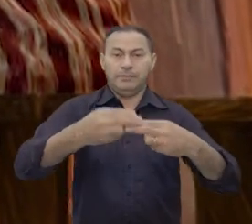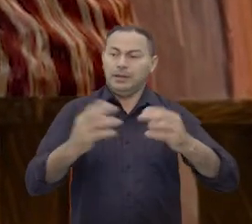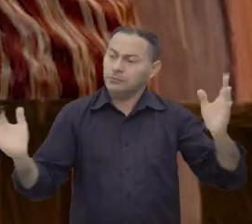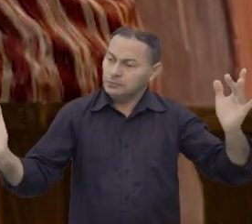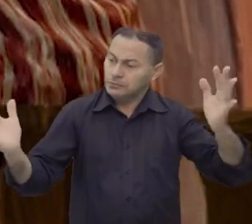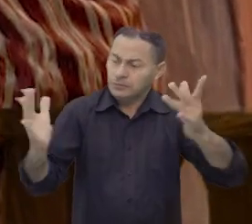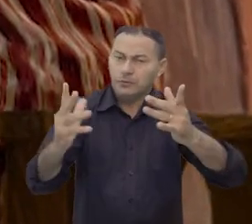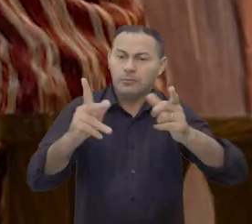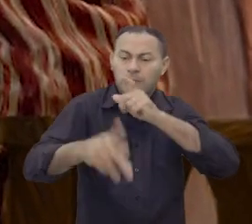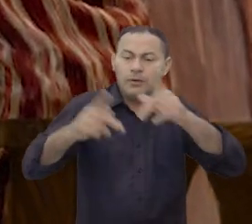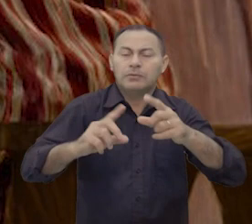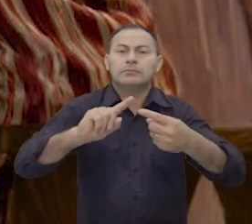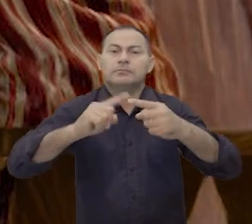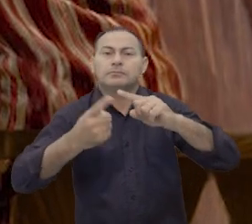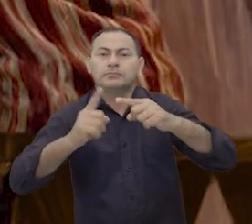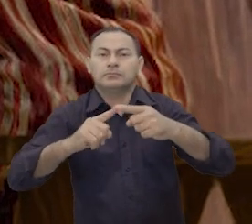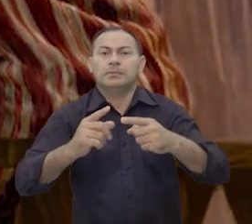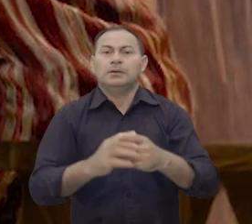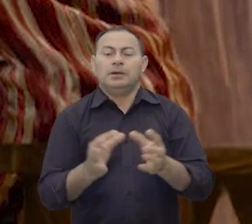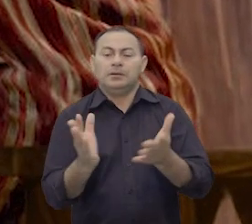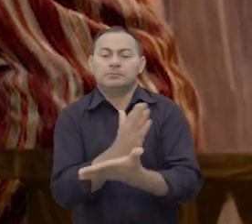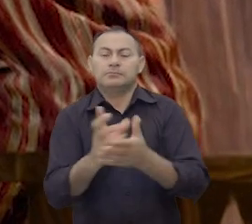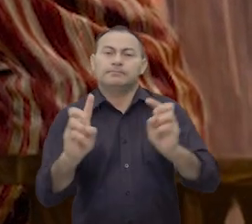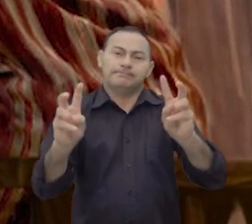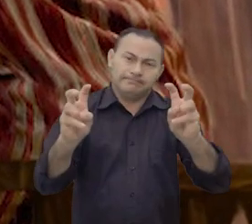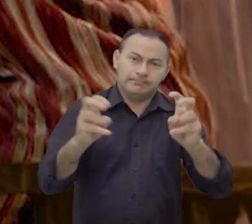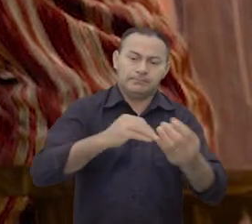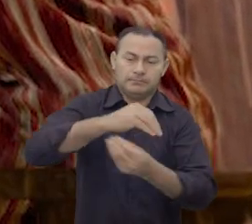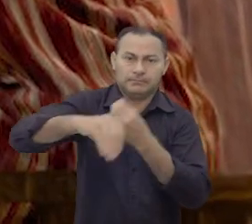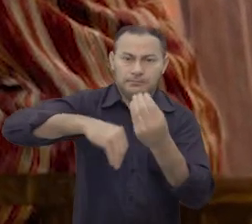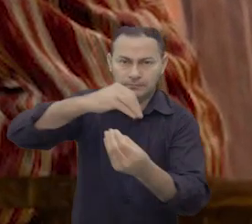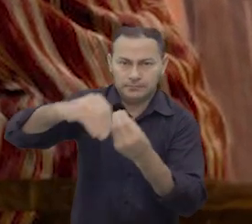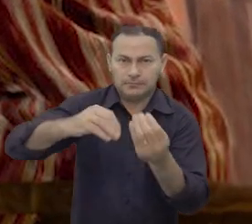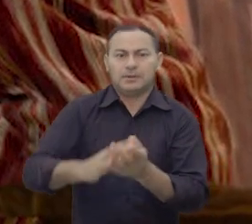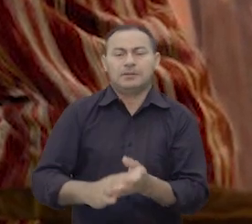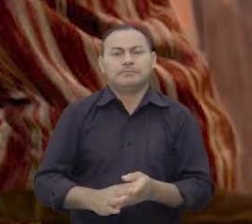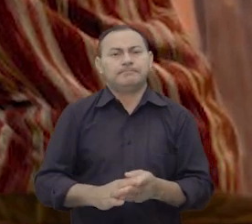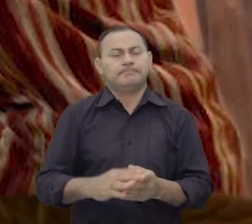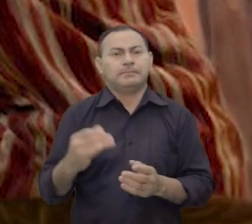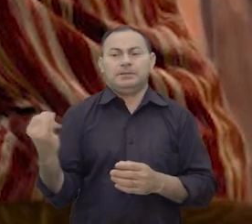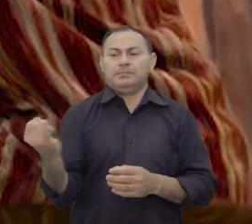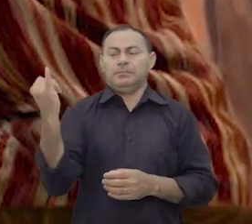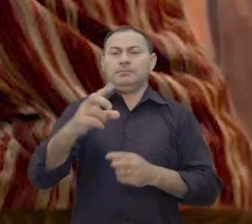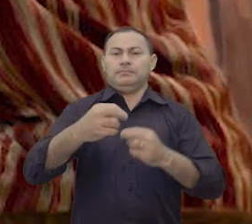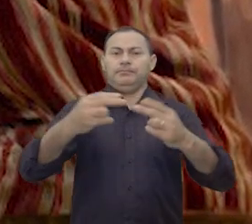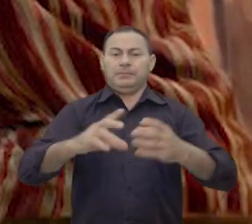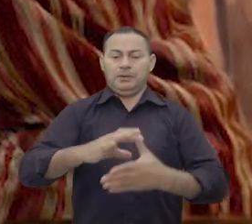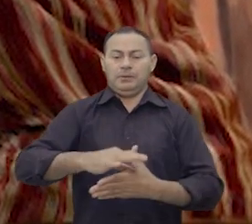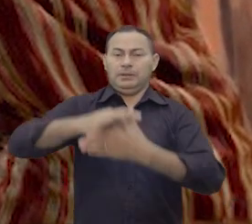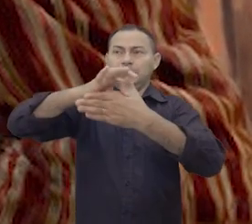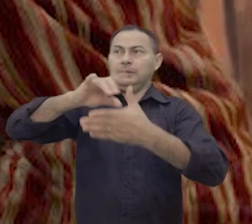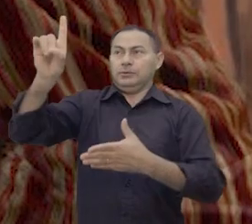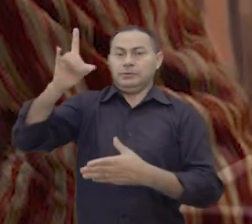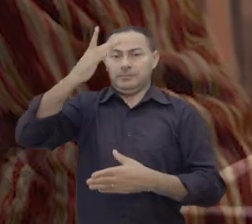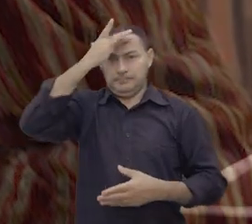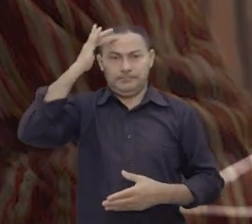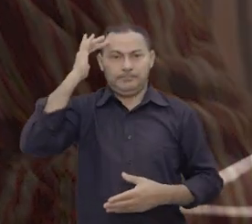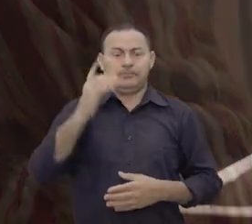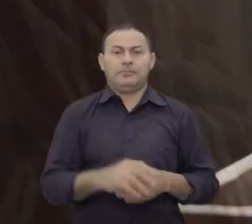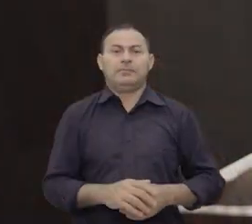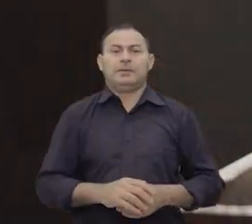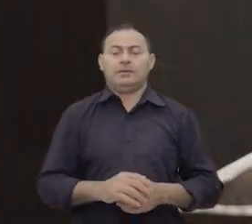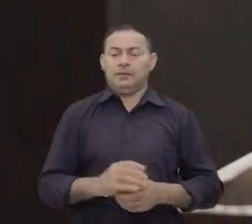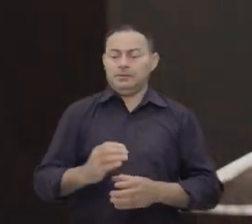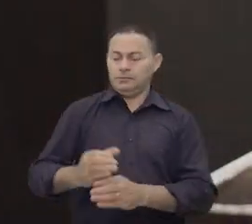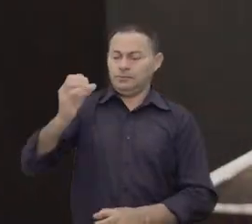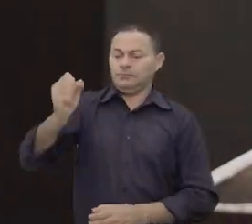o povo e o faz entrar em acordo quanto a certos assuntos que envolviam prioridade. O líder de Deus é uma pessoa